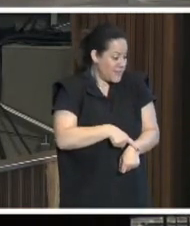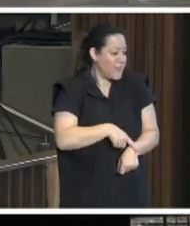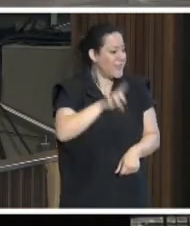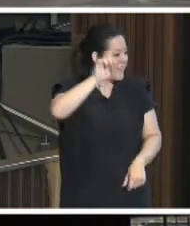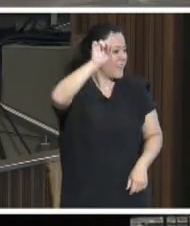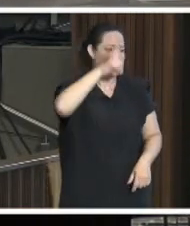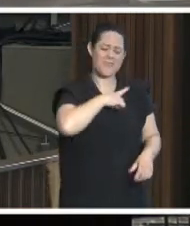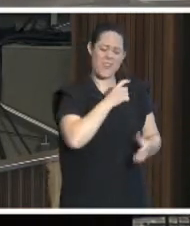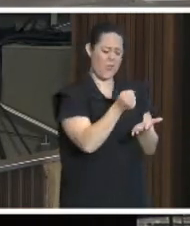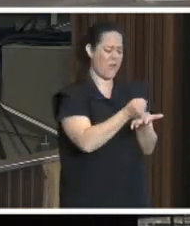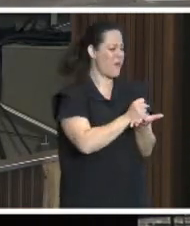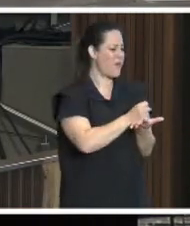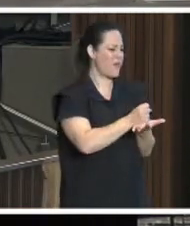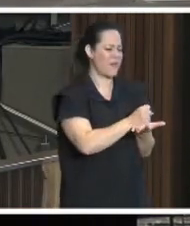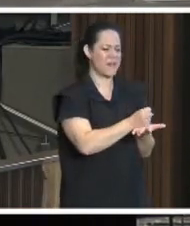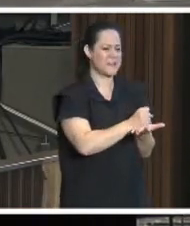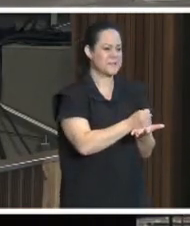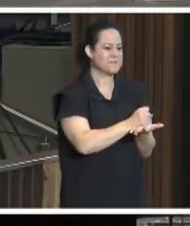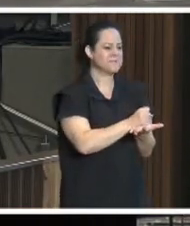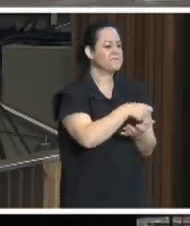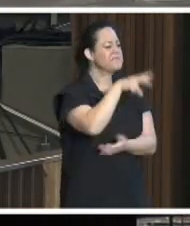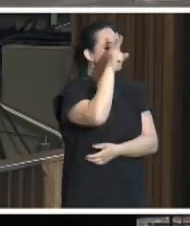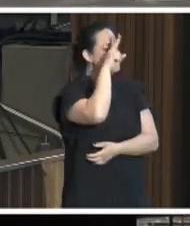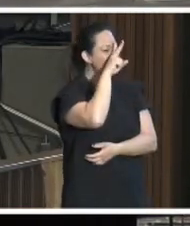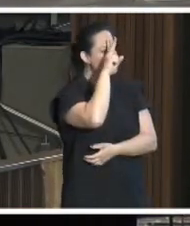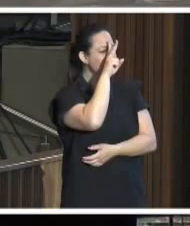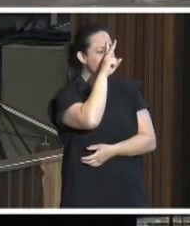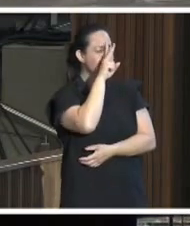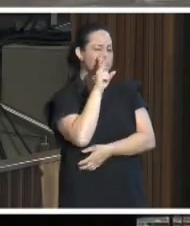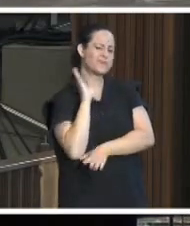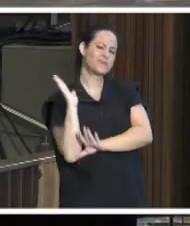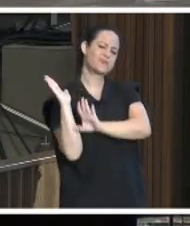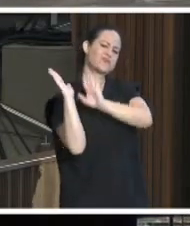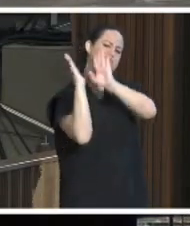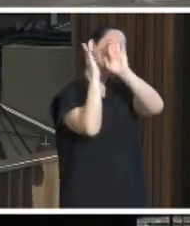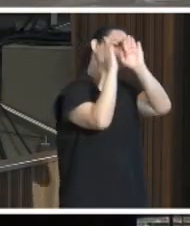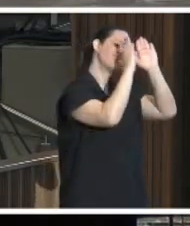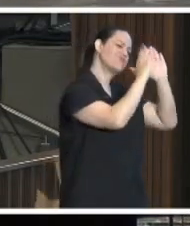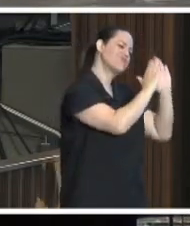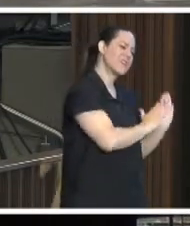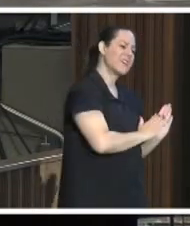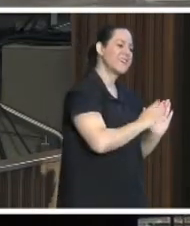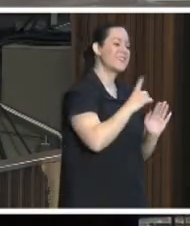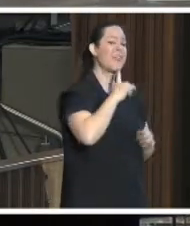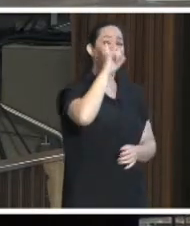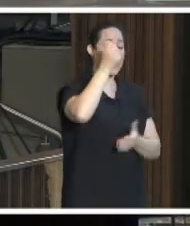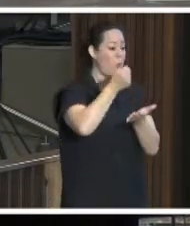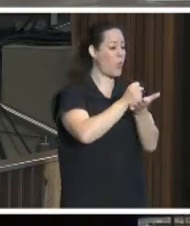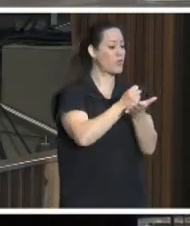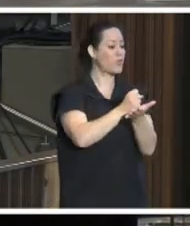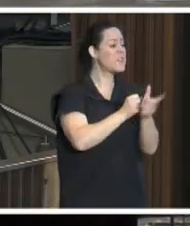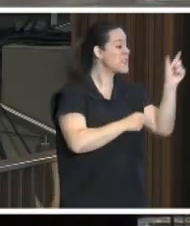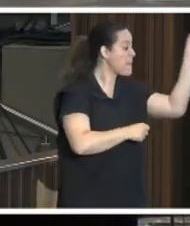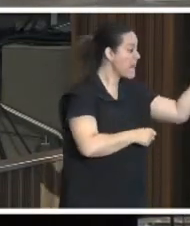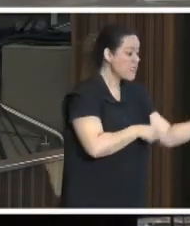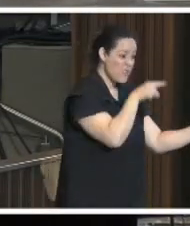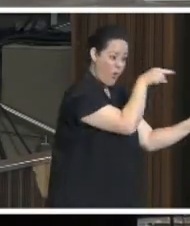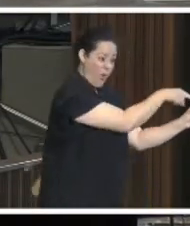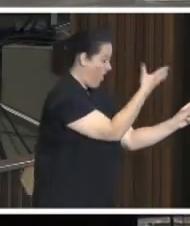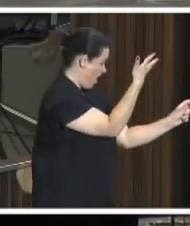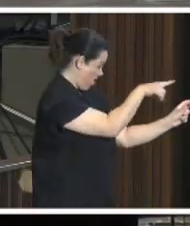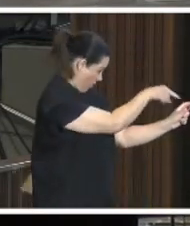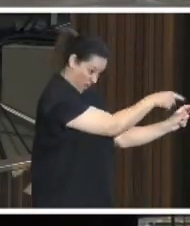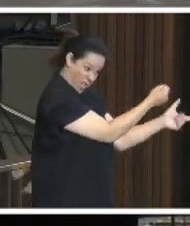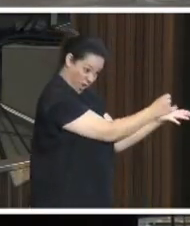Ele tem controle da história, Ele tem o controle até dos homens que não querem ser